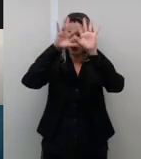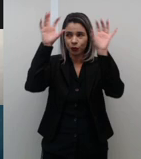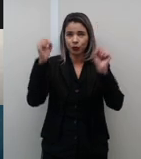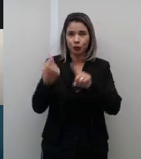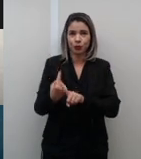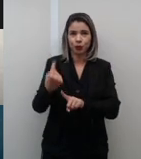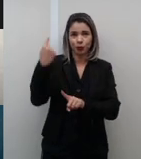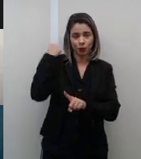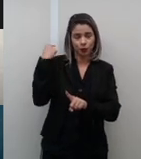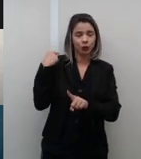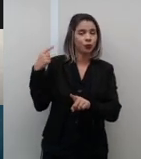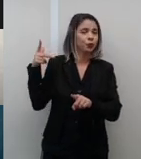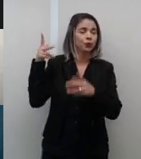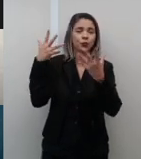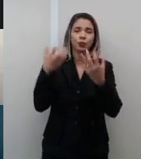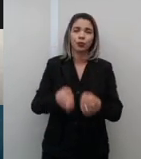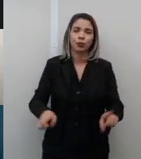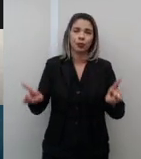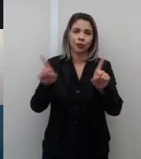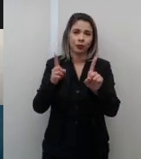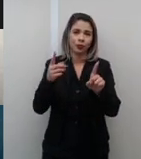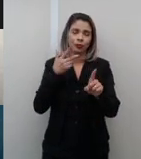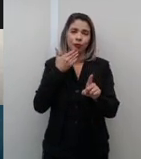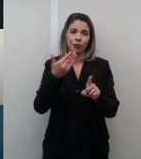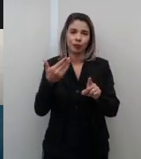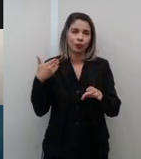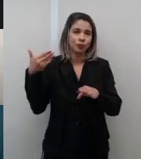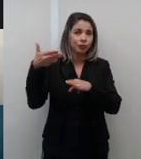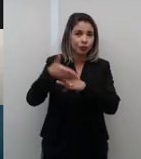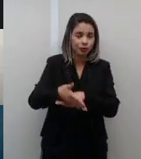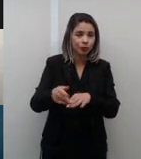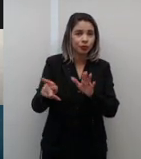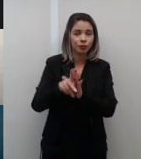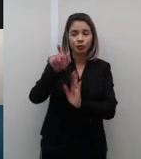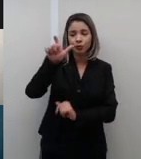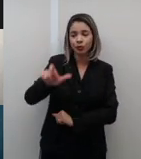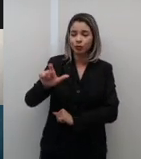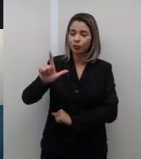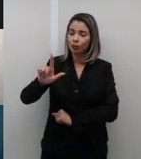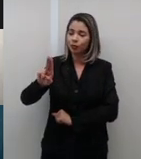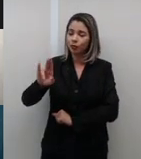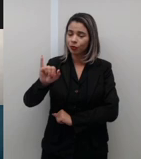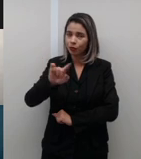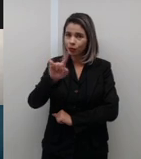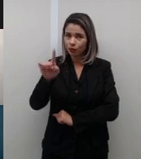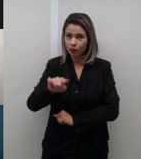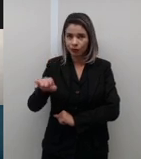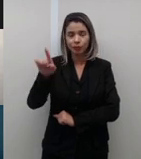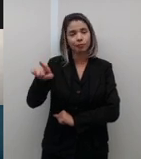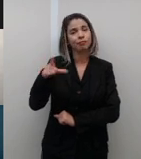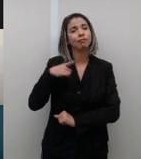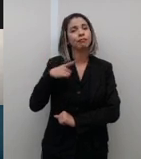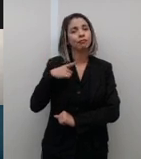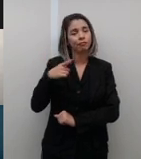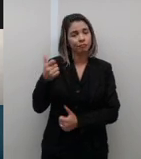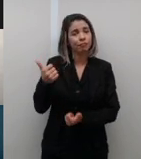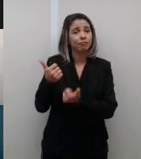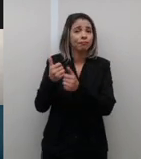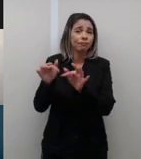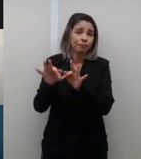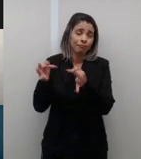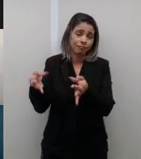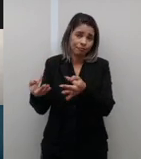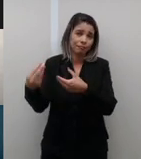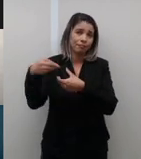ingresso no feito formulado por Luiz Henrique Xavier Gomes e outros, na qualidade de assistente simples, mas o recorrente